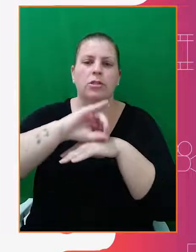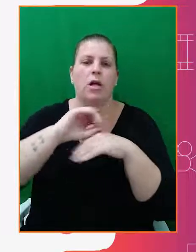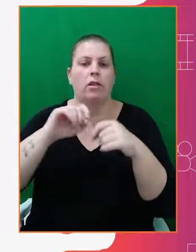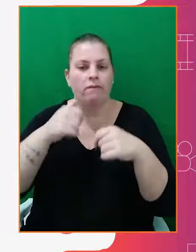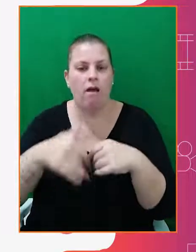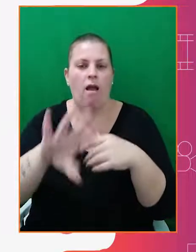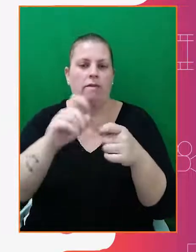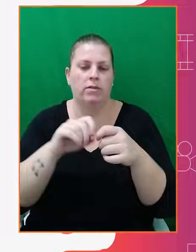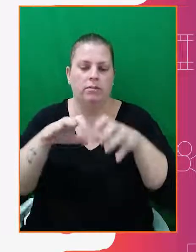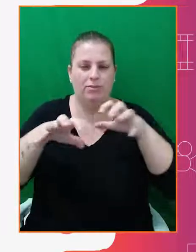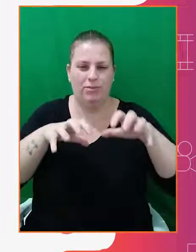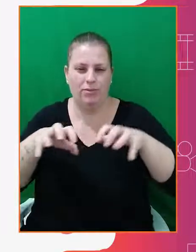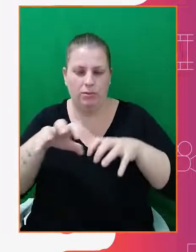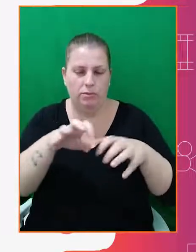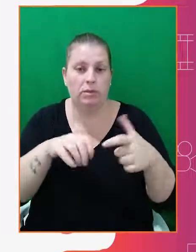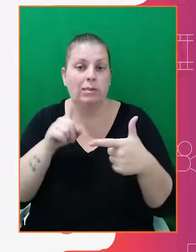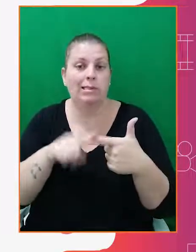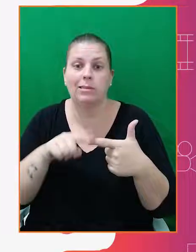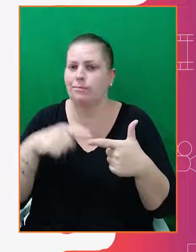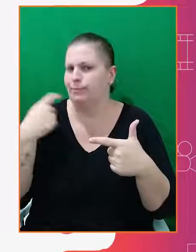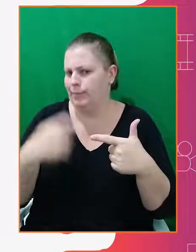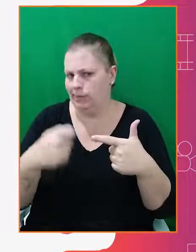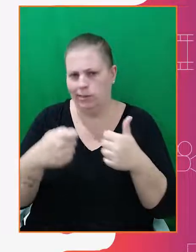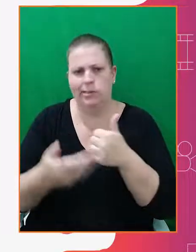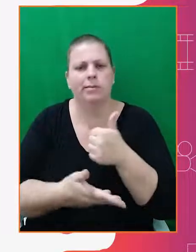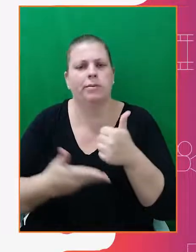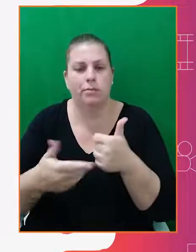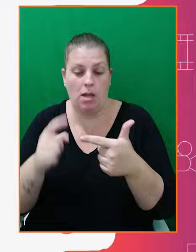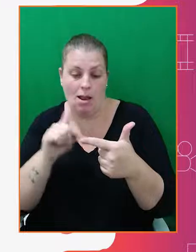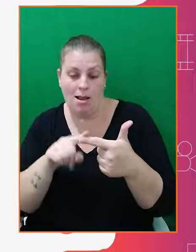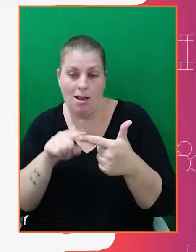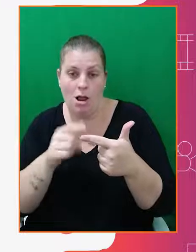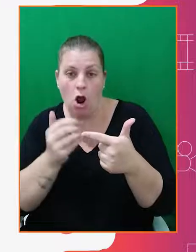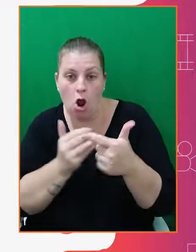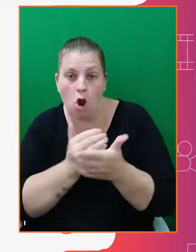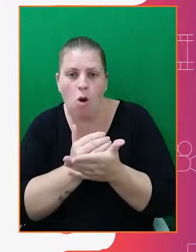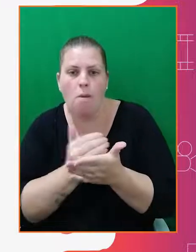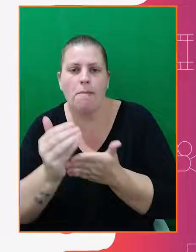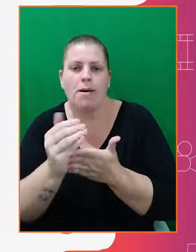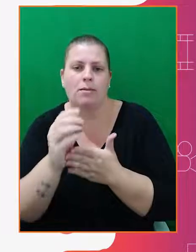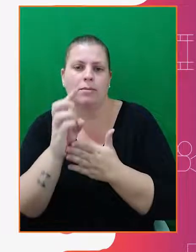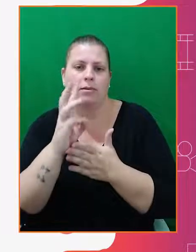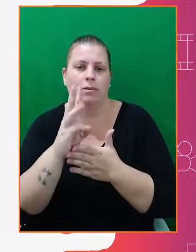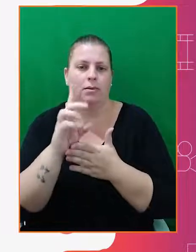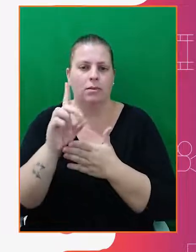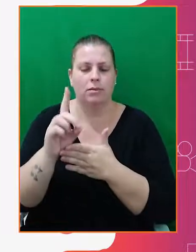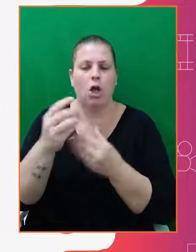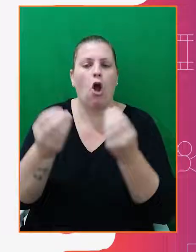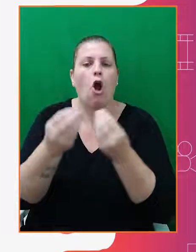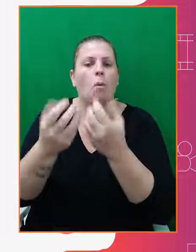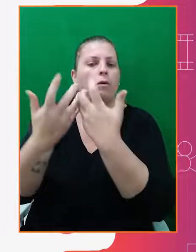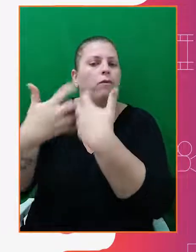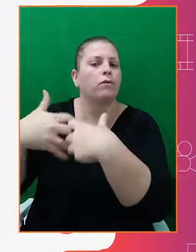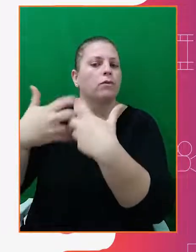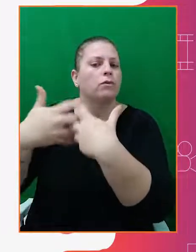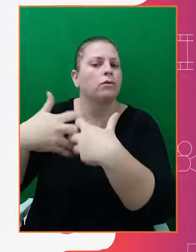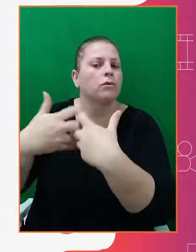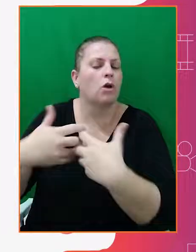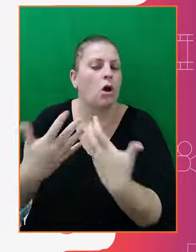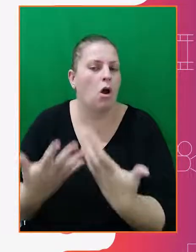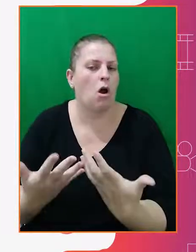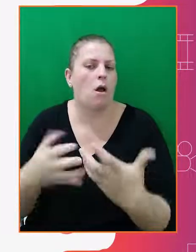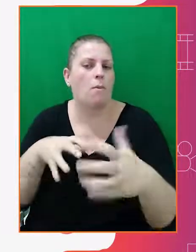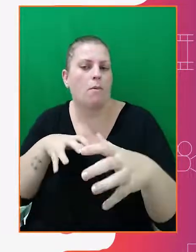uma etapa indispensável porque é a partir desse esqueleto é que vai se definir como o 3D vai se comportar